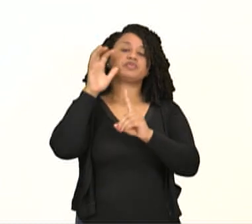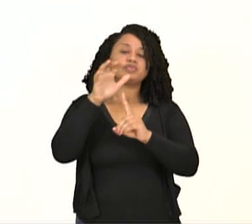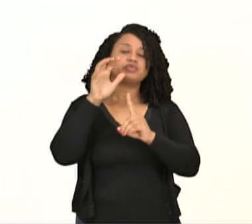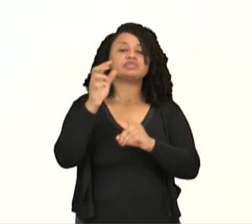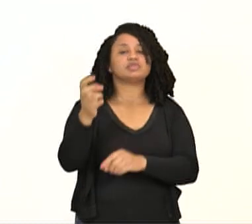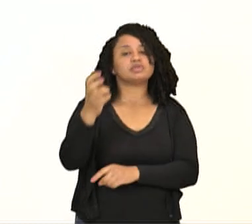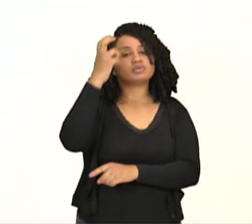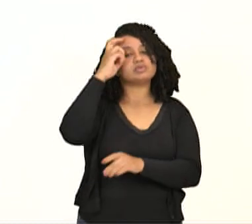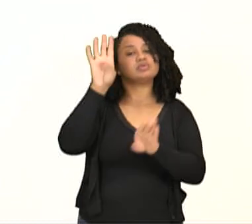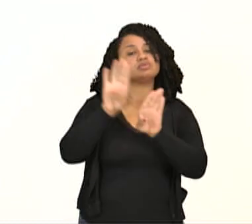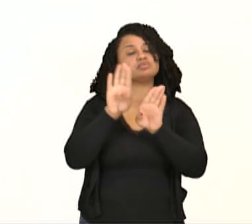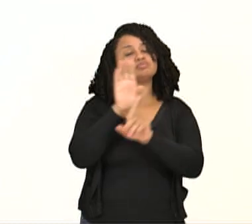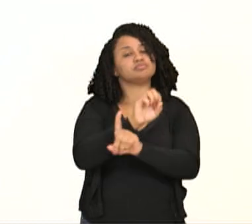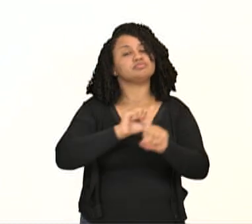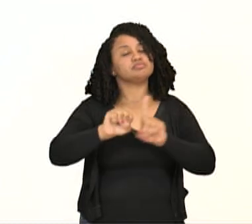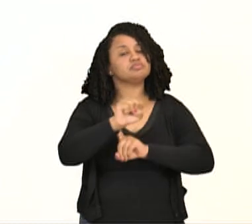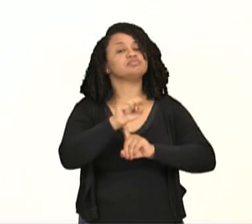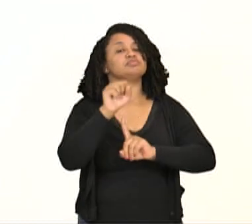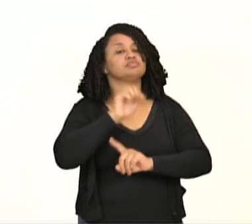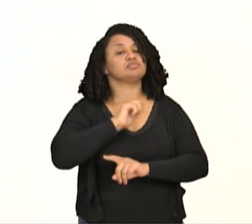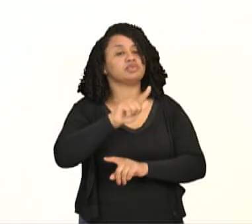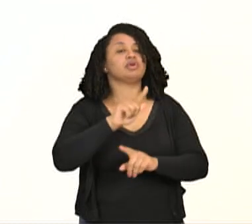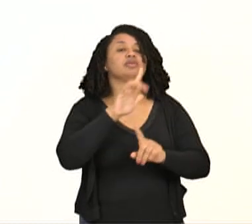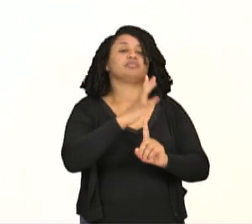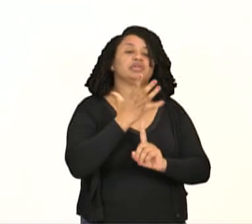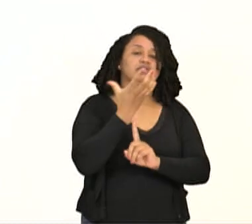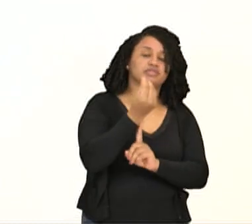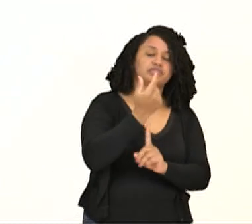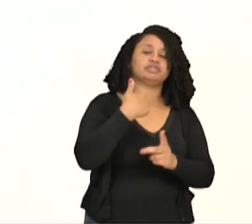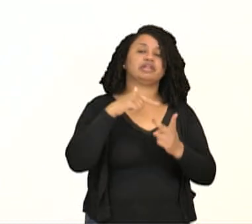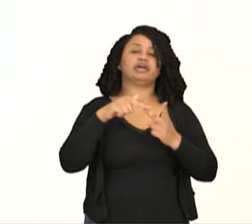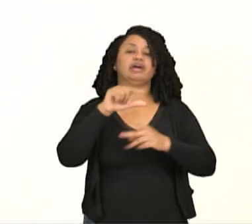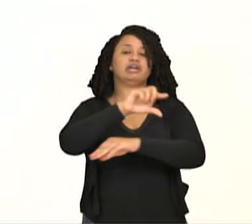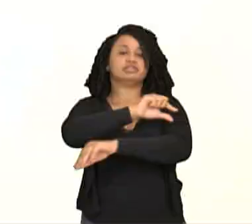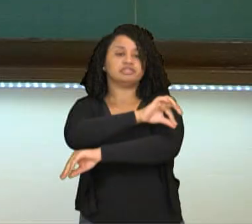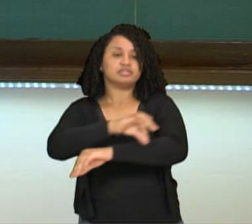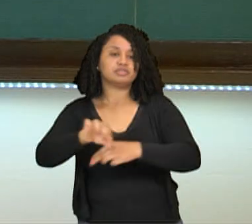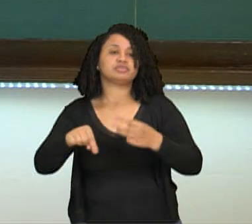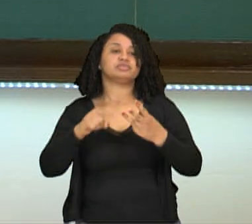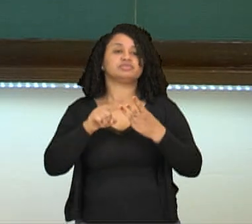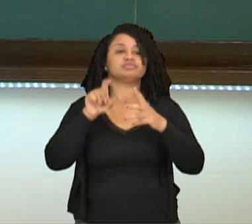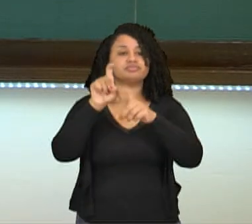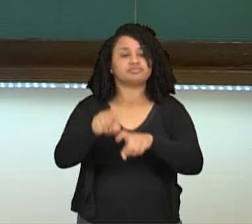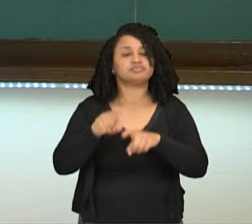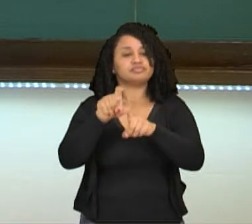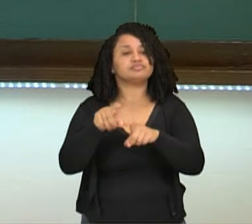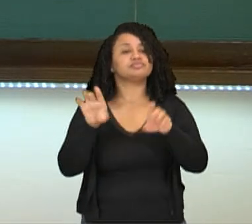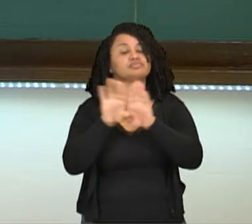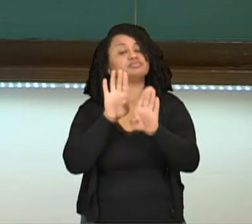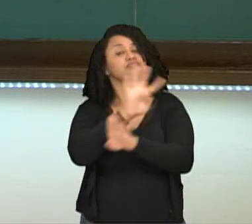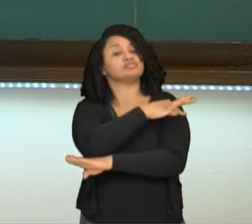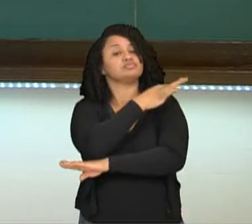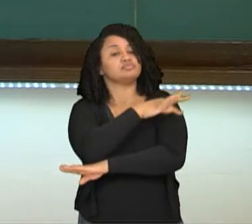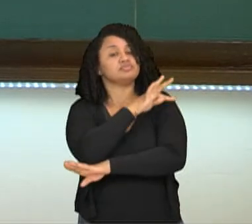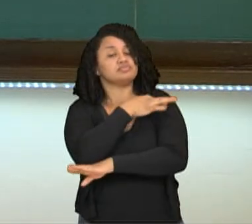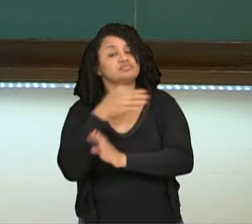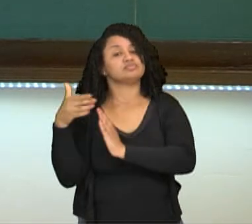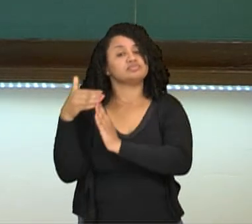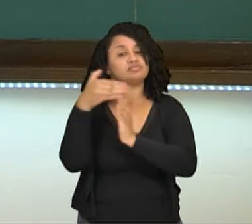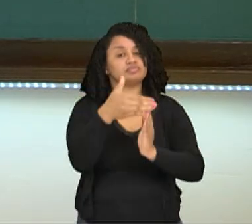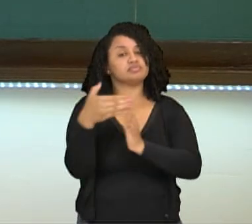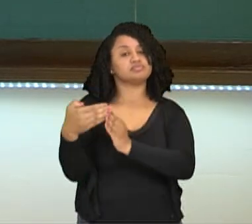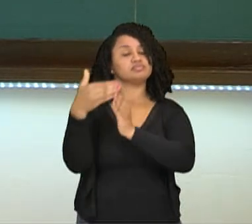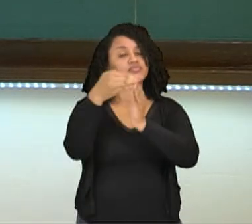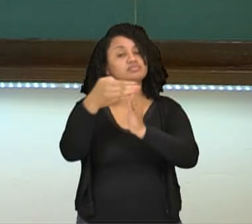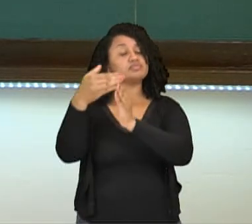sociedade portuguesa através do artesanato, da arquitetura, da agricultura e das técnicas de navegação que vão ser muito